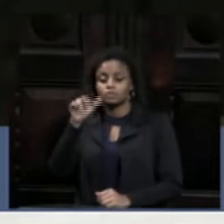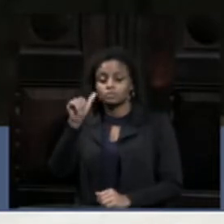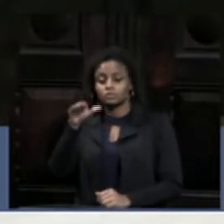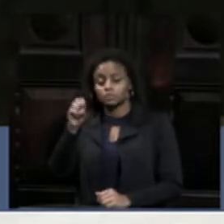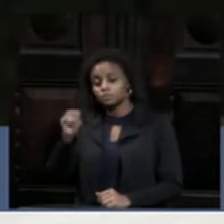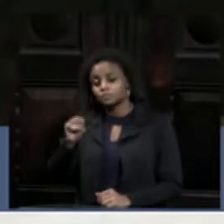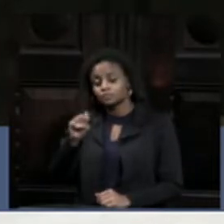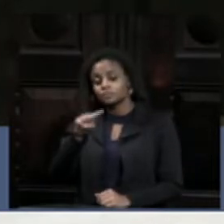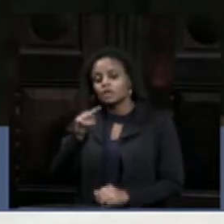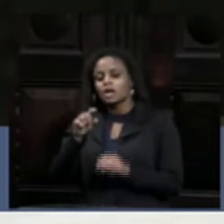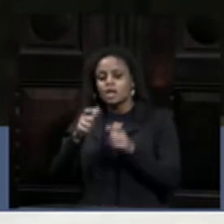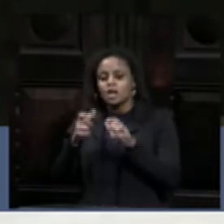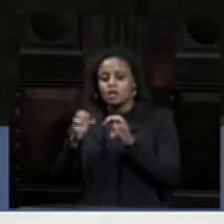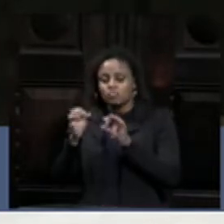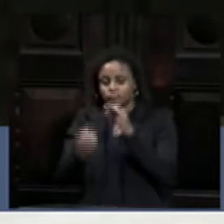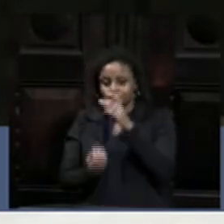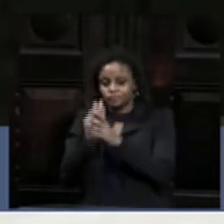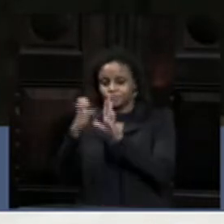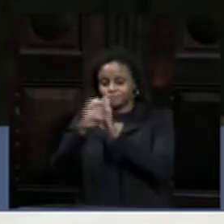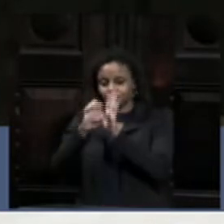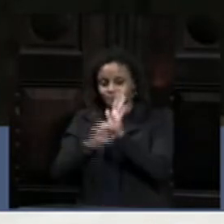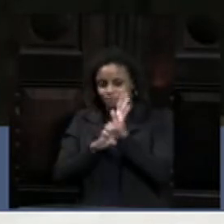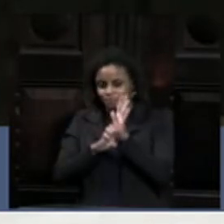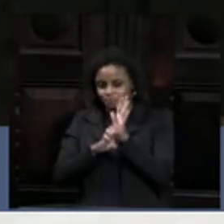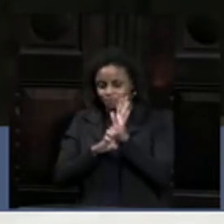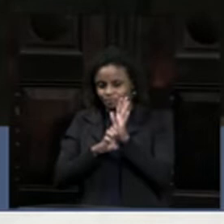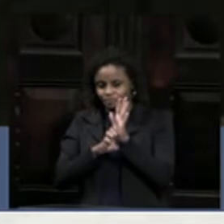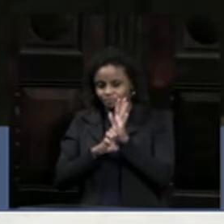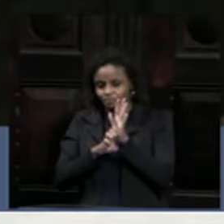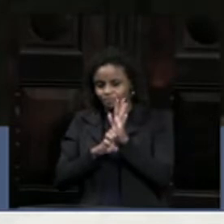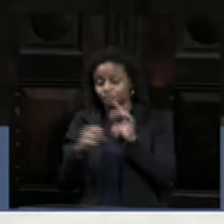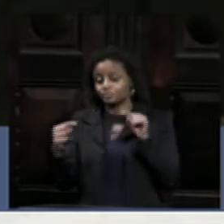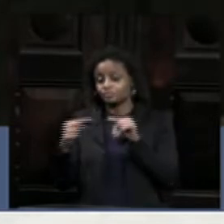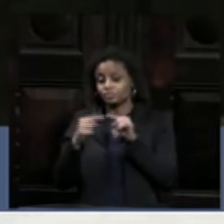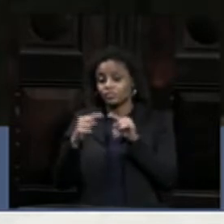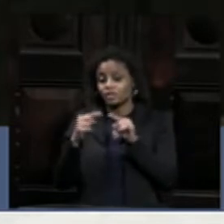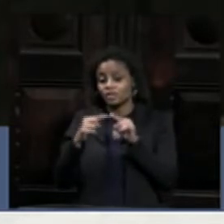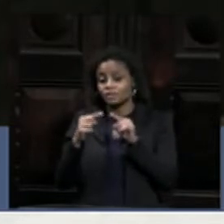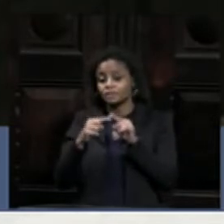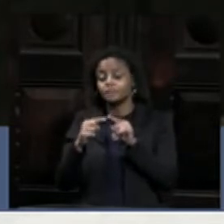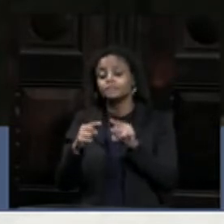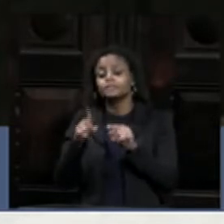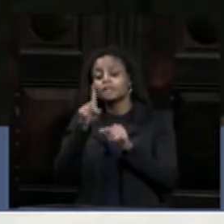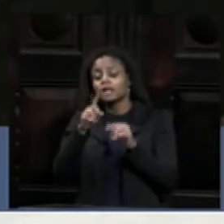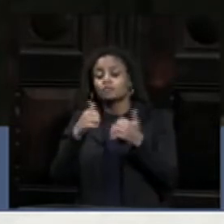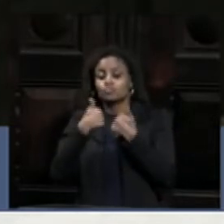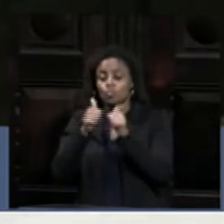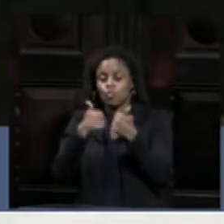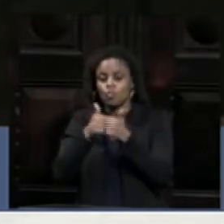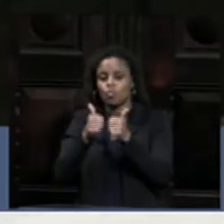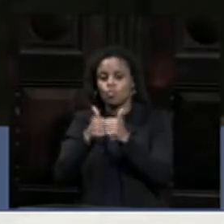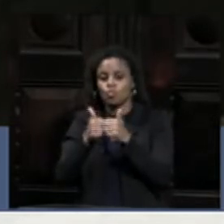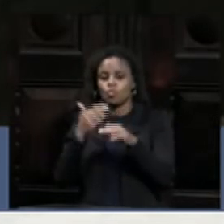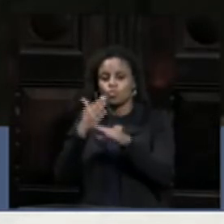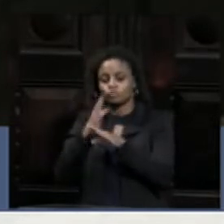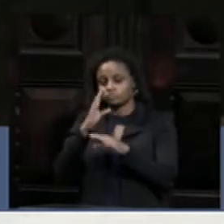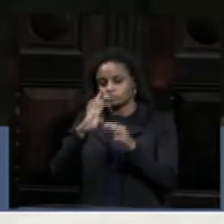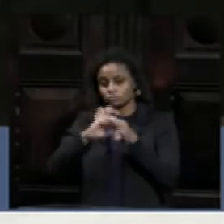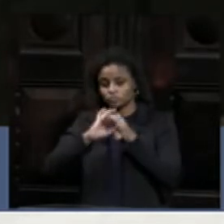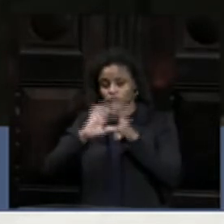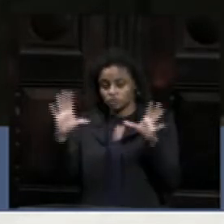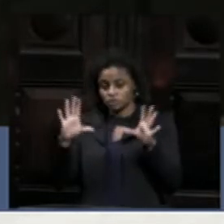ampliando o transporte escolar ao estudante de ensino superior. Nós falamos que nesse ponto não